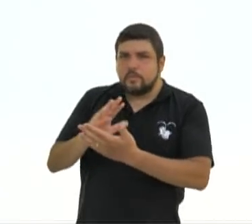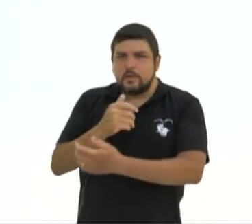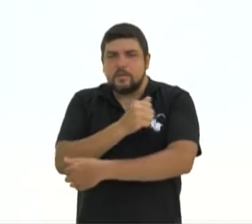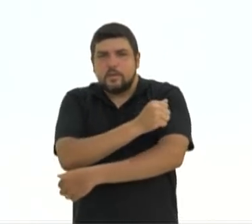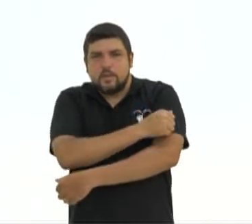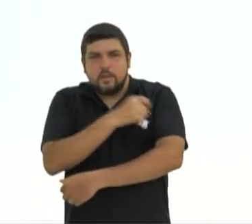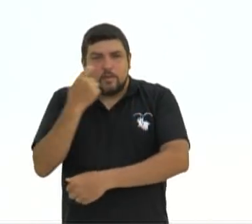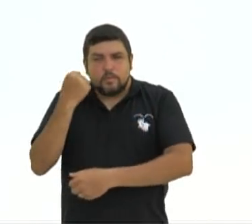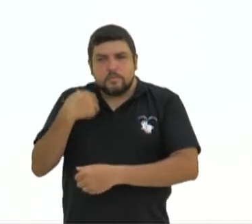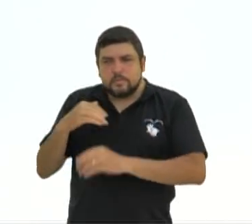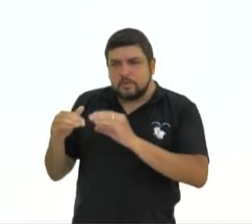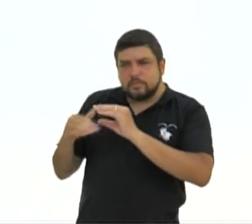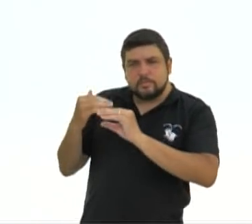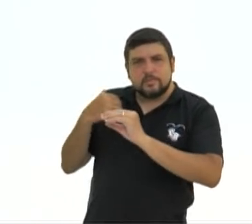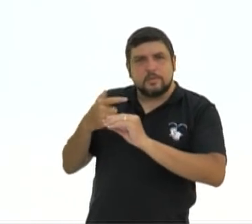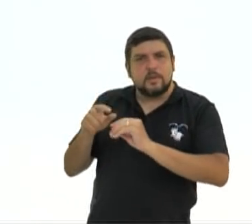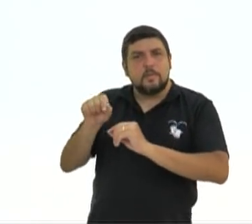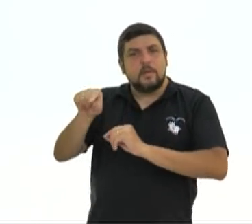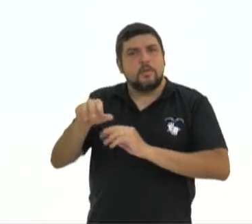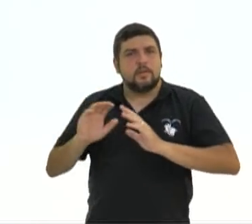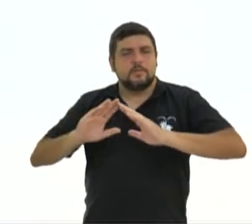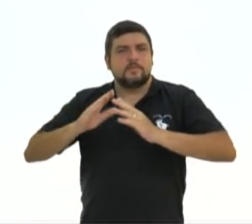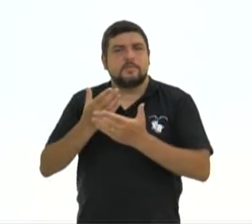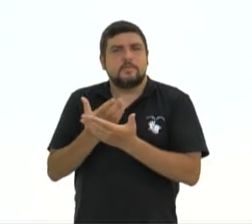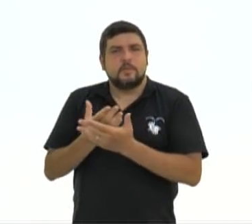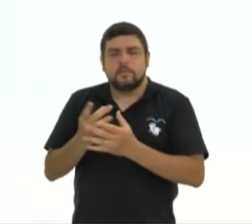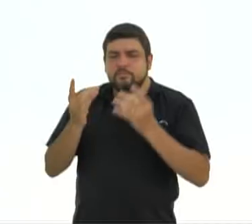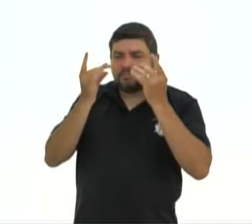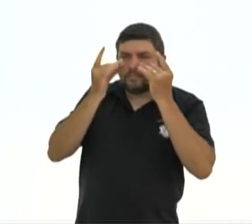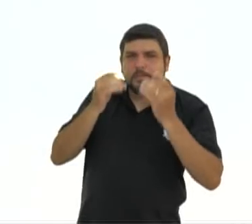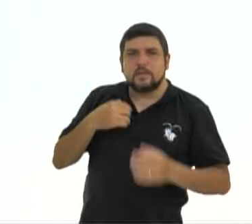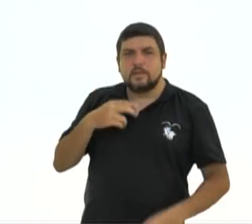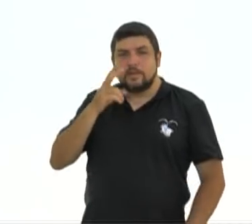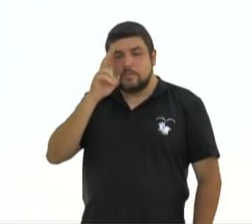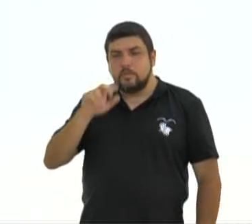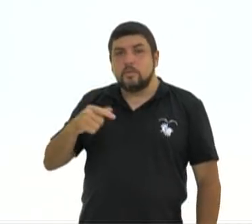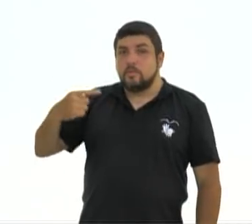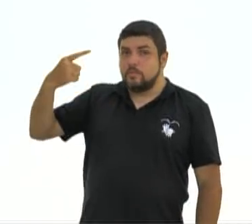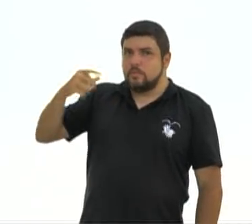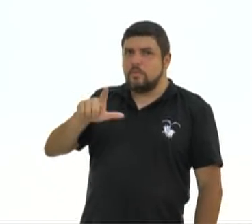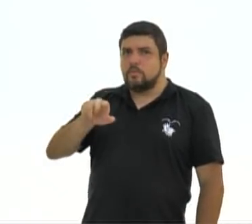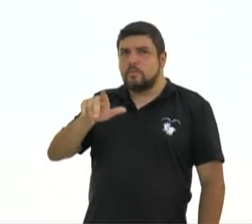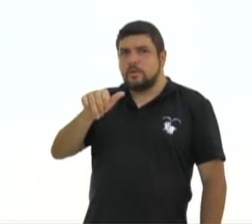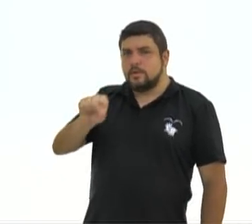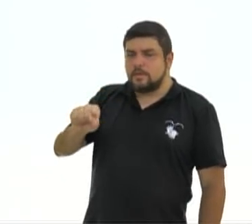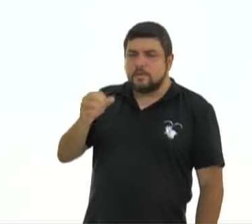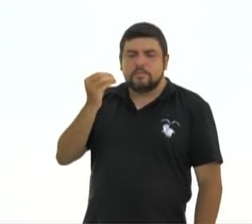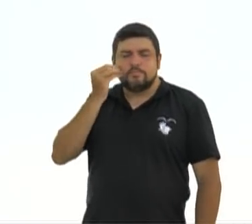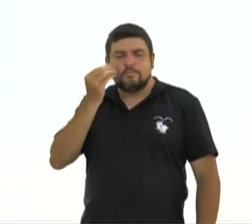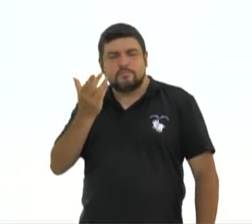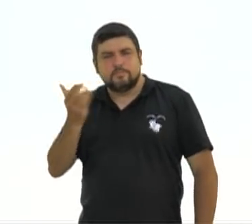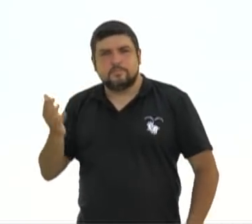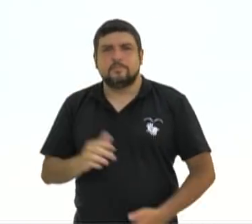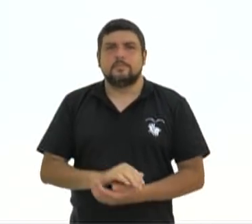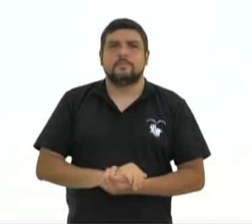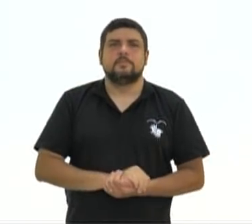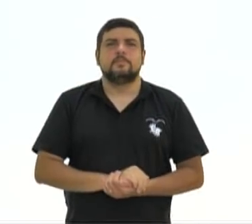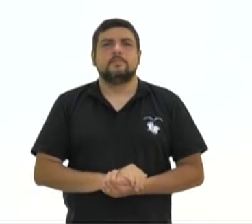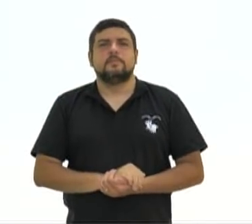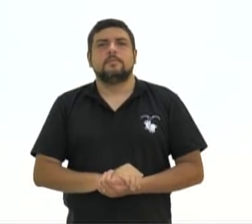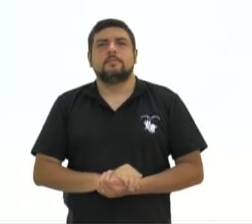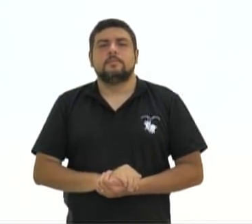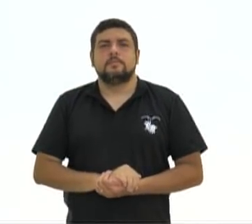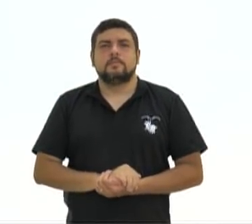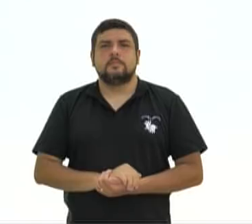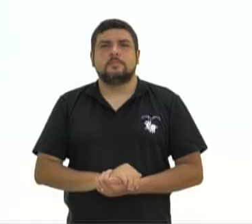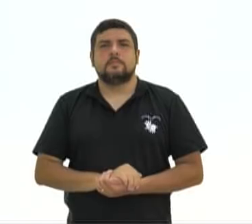Maria Pereira Martins, aqui de Curitiba. Lucas, um beijo bem grande para você. O José Falavinha é do